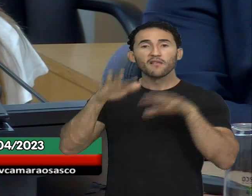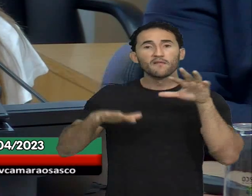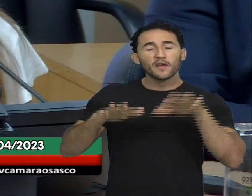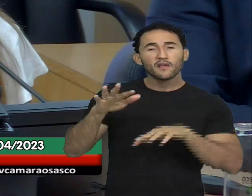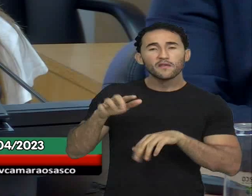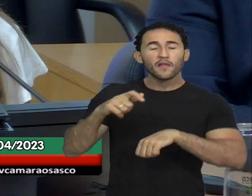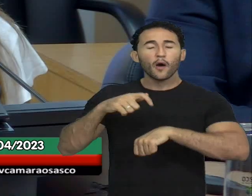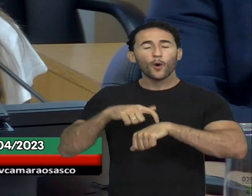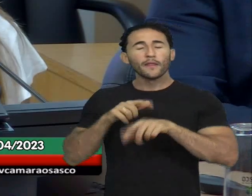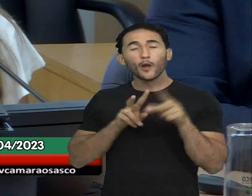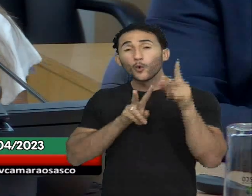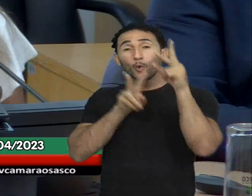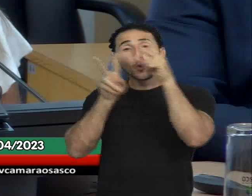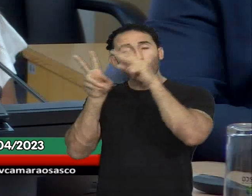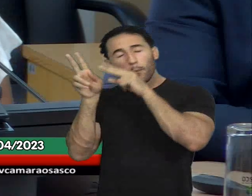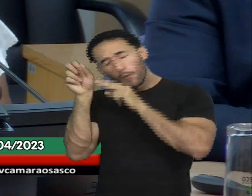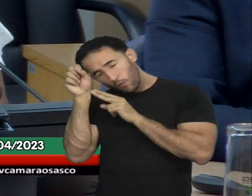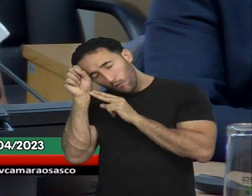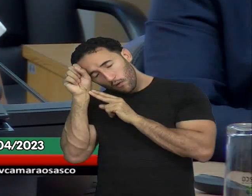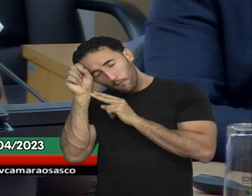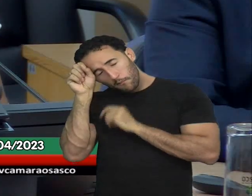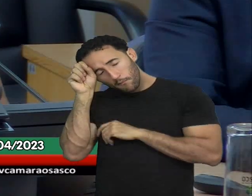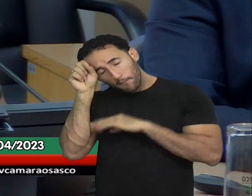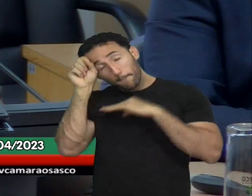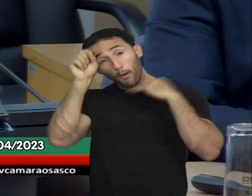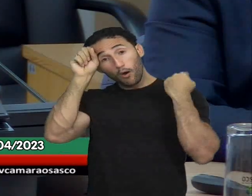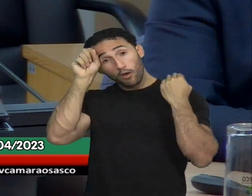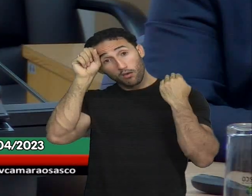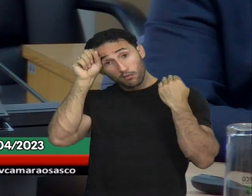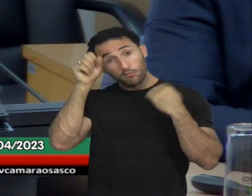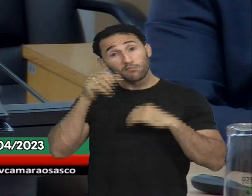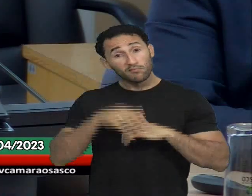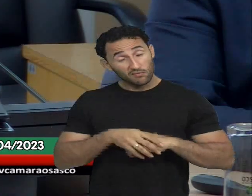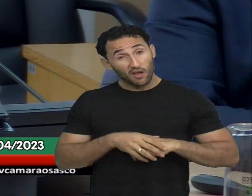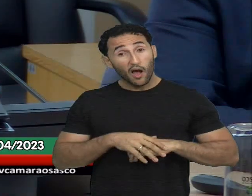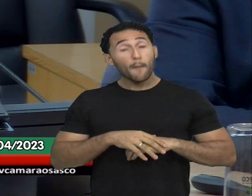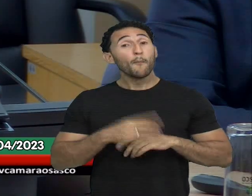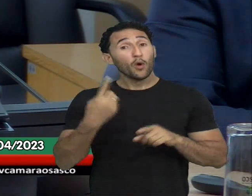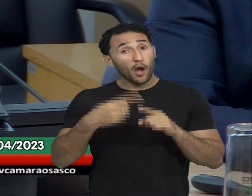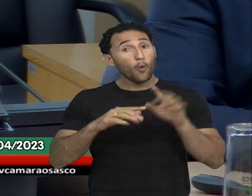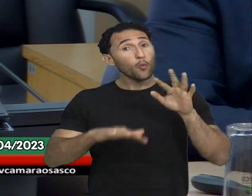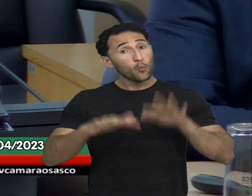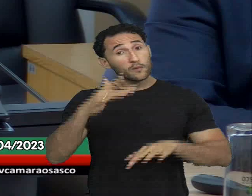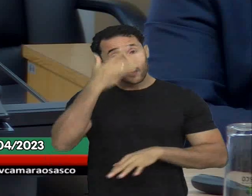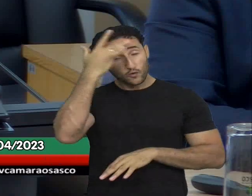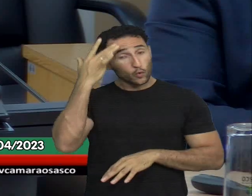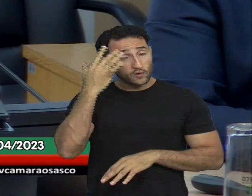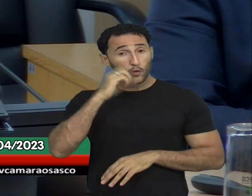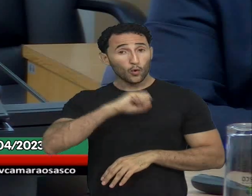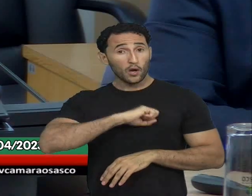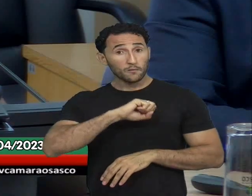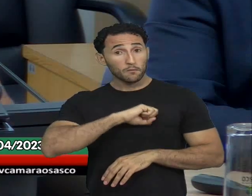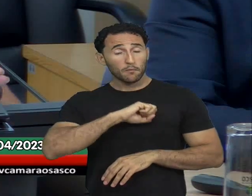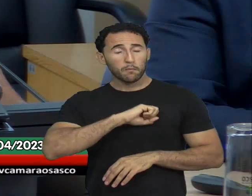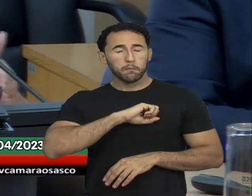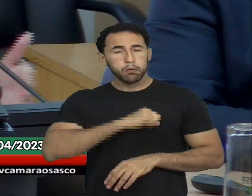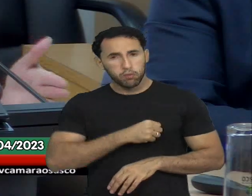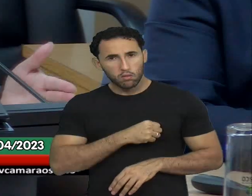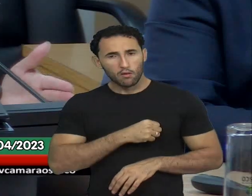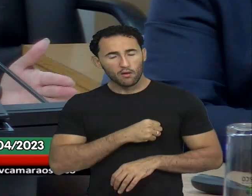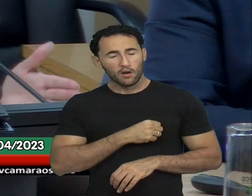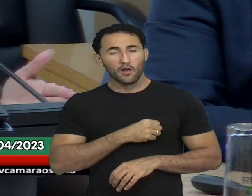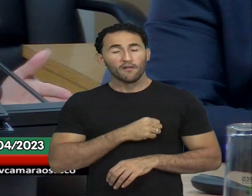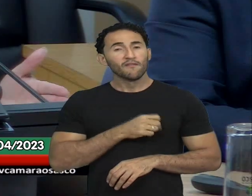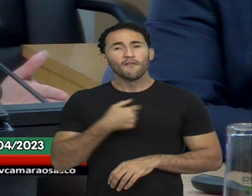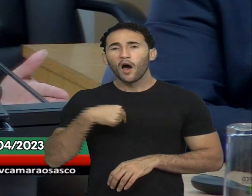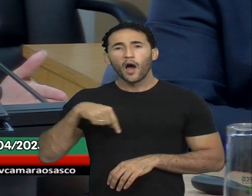queria entender melhor, porque a maioria das pessoas que tem um infarto do miocárdio, né, acaba indo dormir e depois não